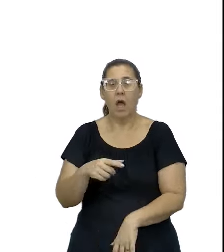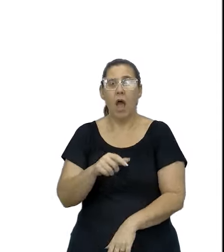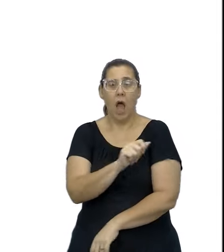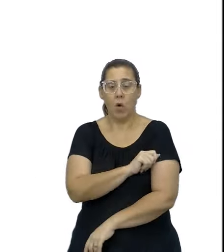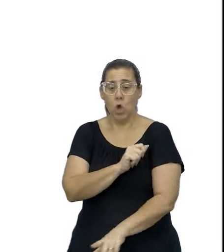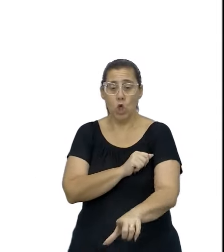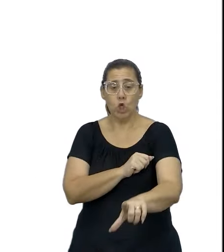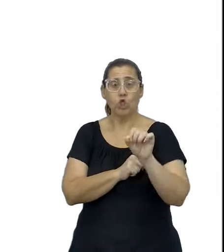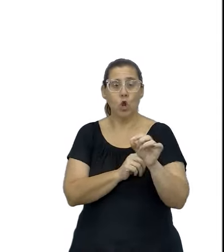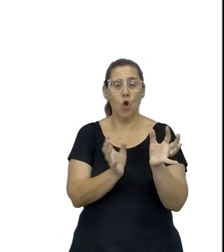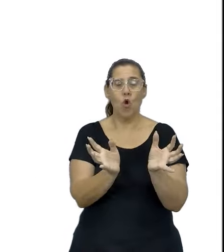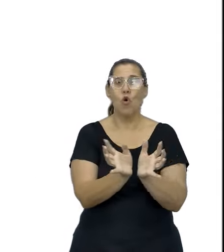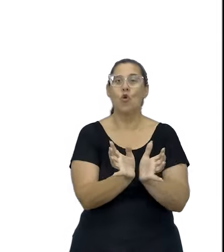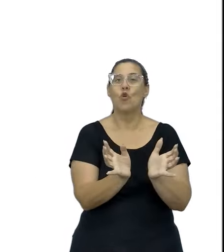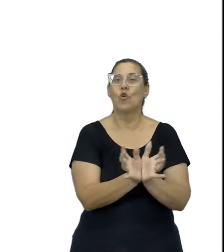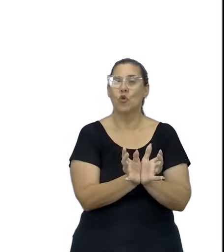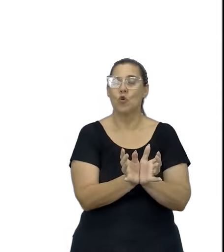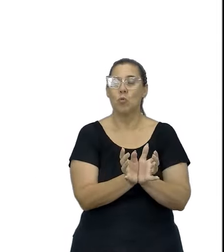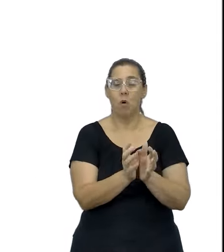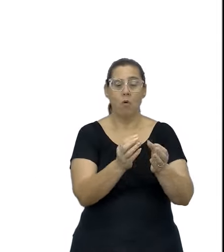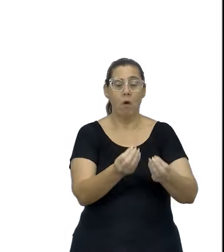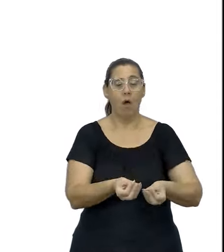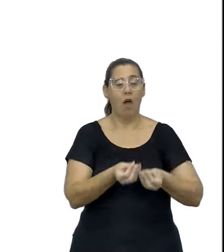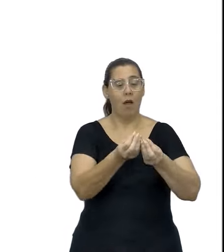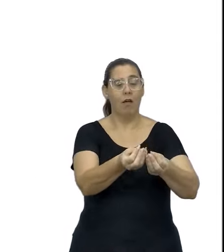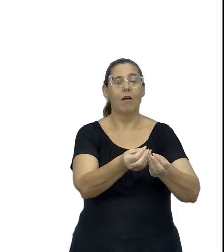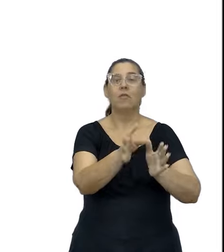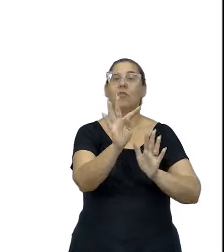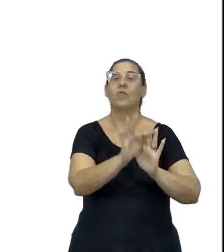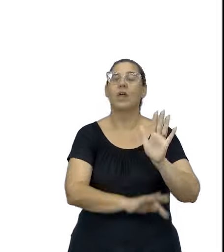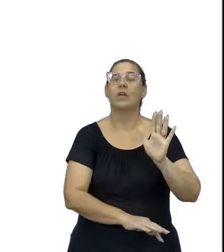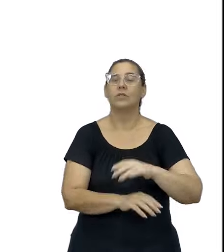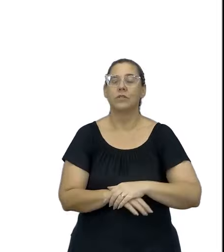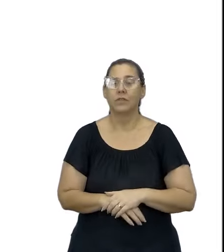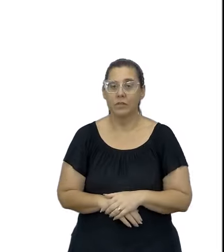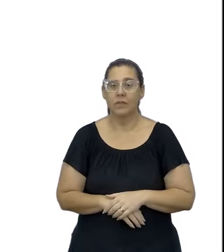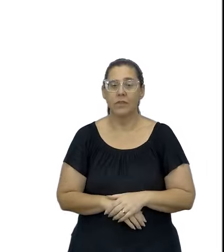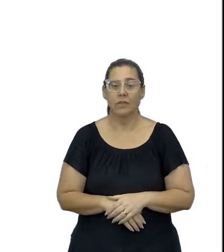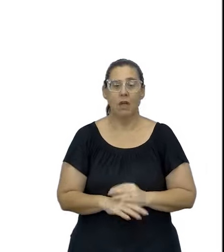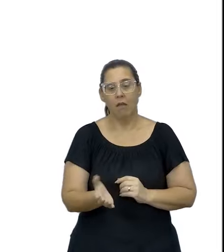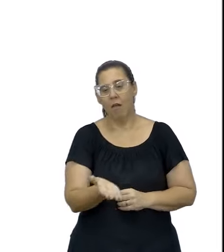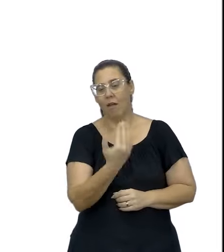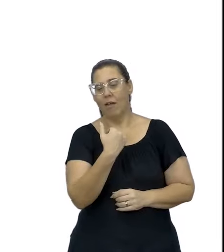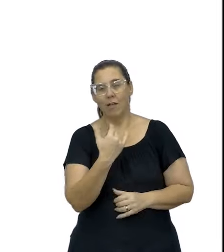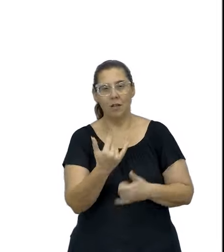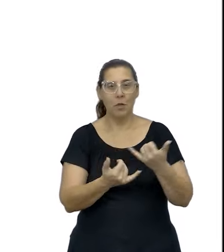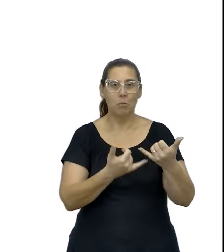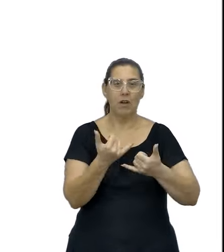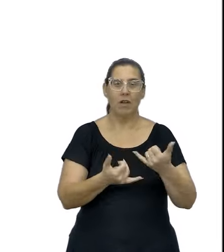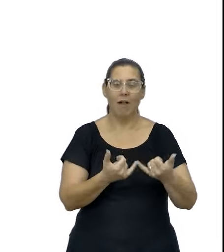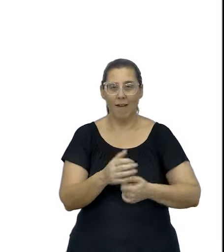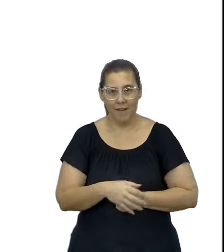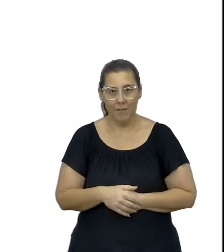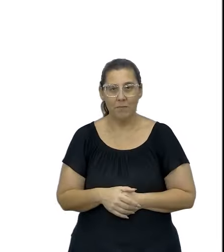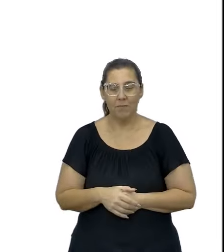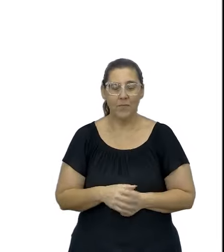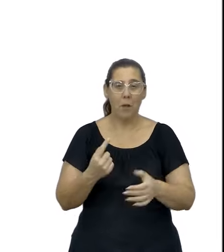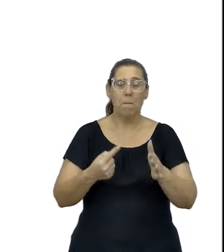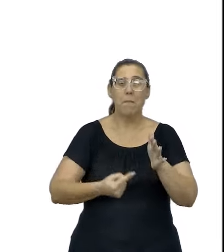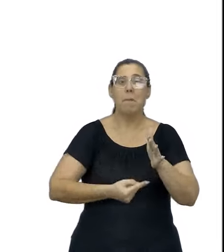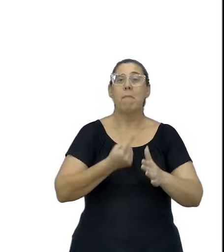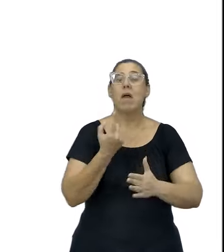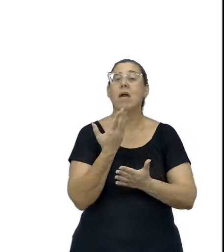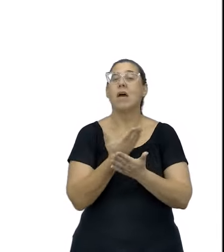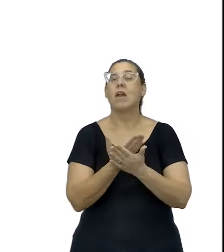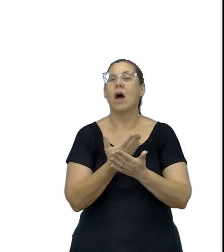escolheram a turma para o qual entregariam seu texto e chamariam para brincar com eles, ou seja, desde a primeira